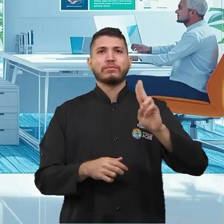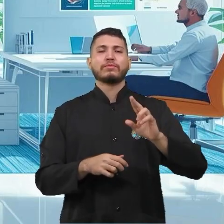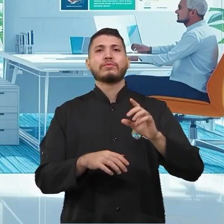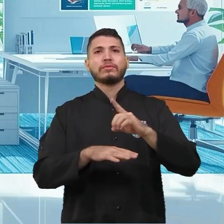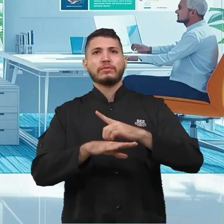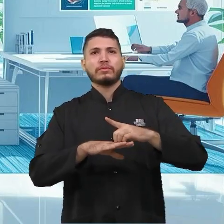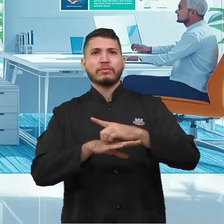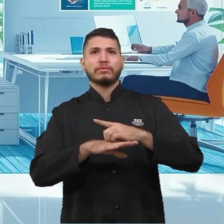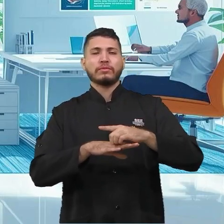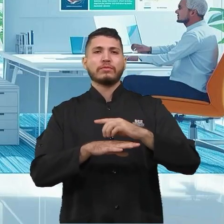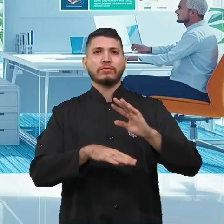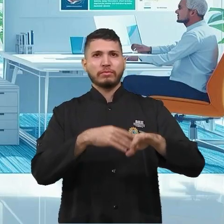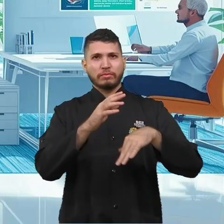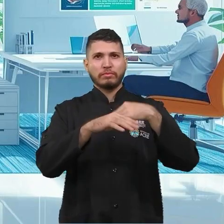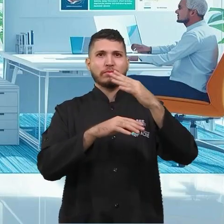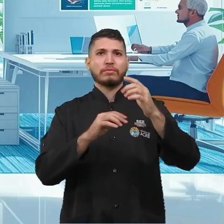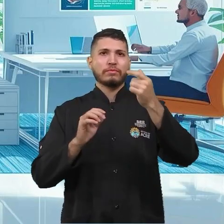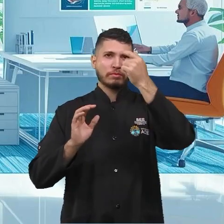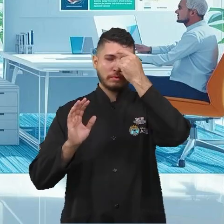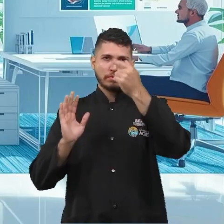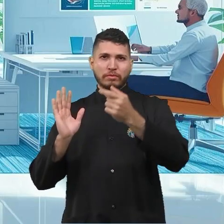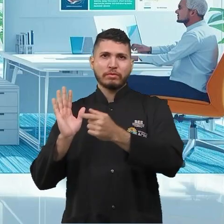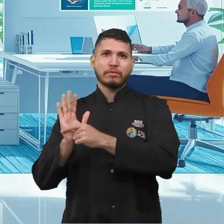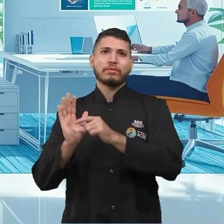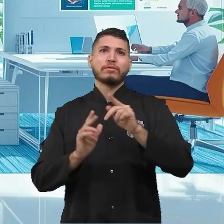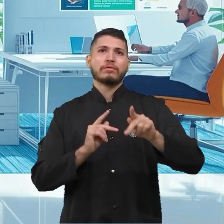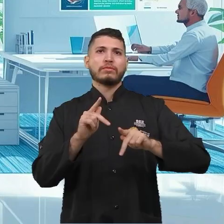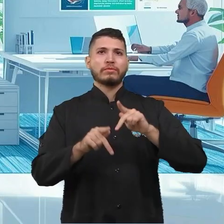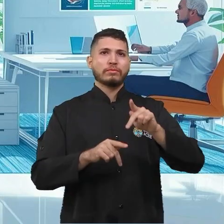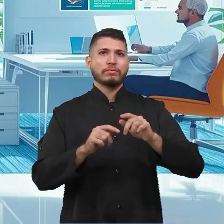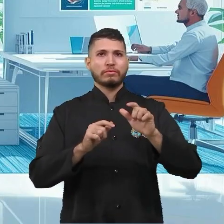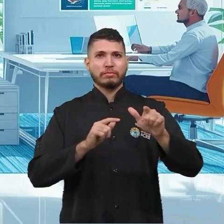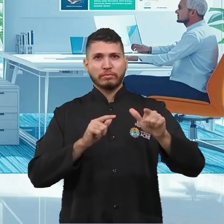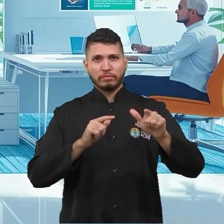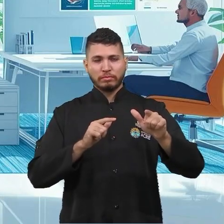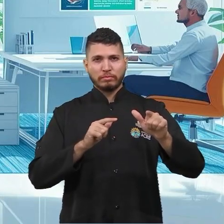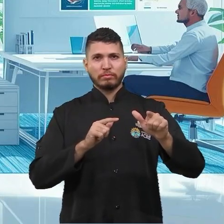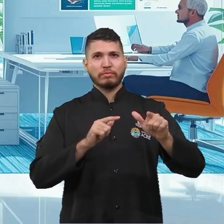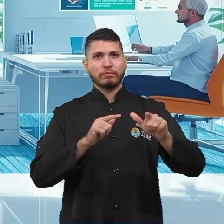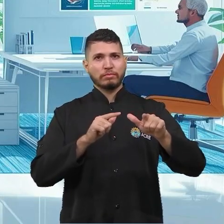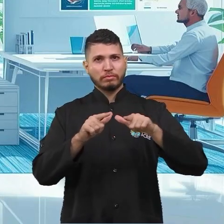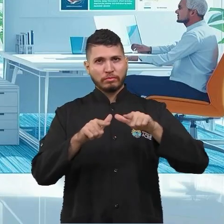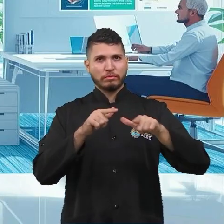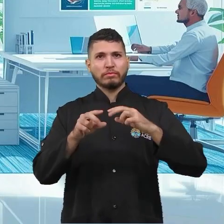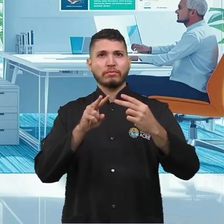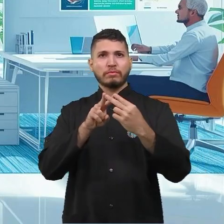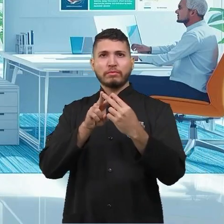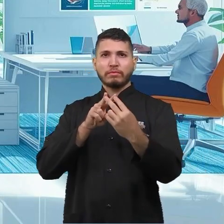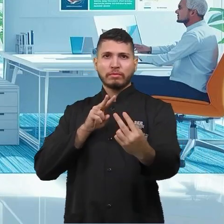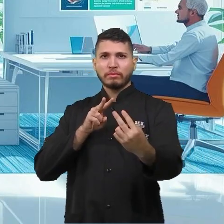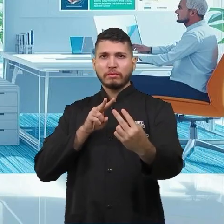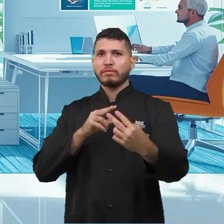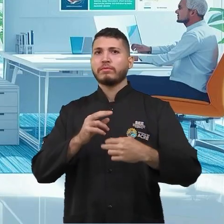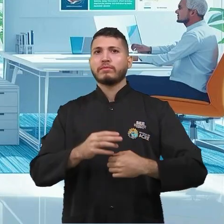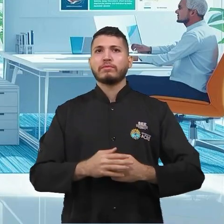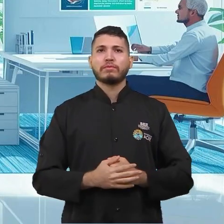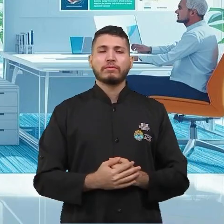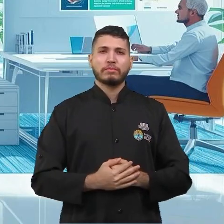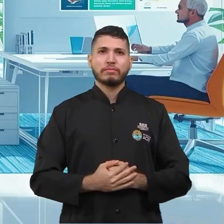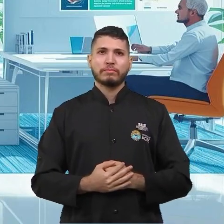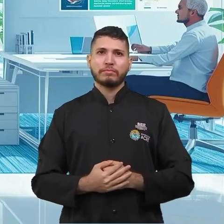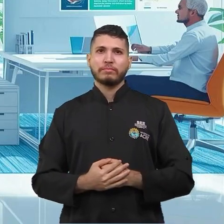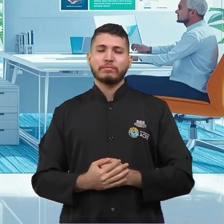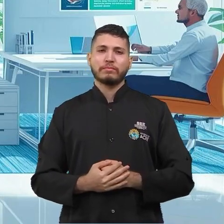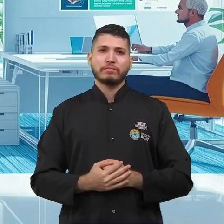artificial e a popularização do trabalho remoto, o ambiente corporativo está se reinventando. É o caso aí